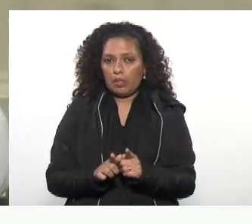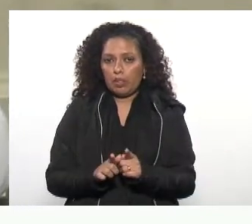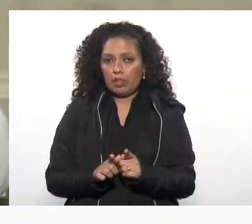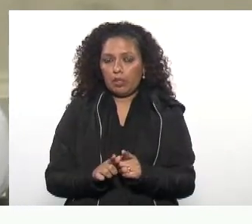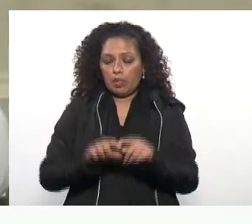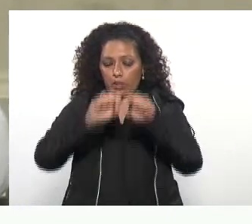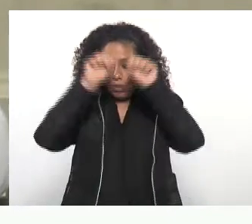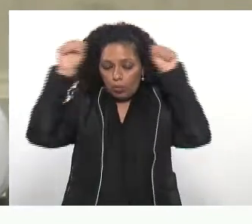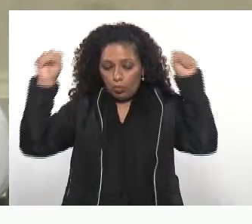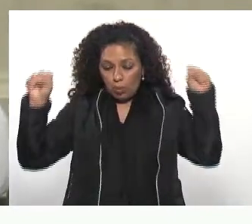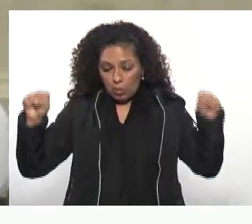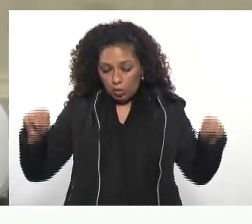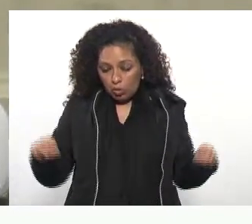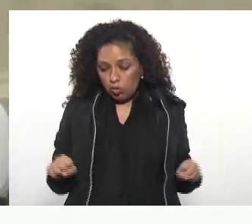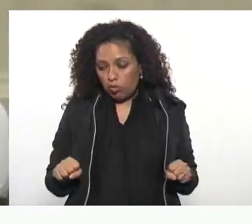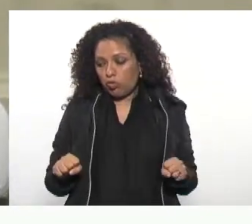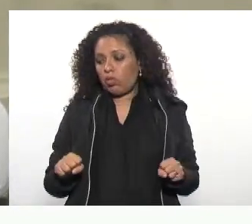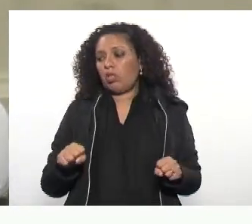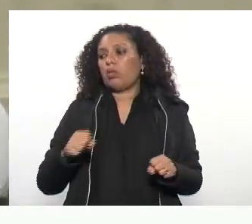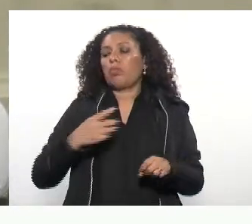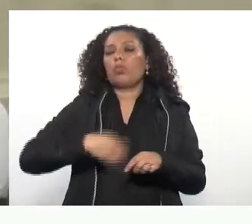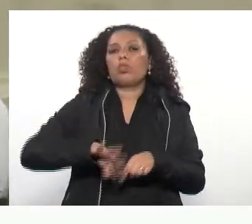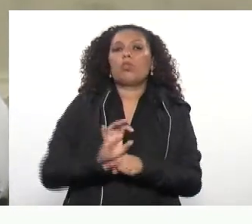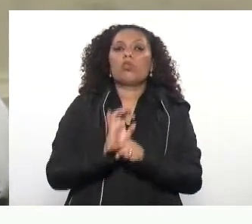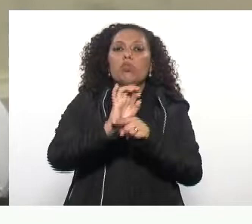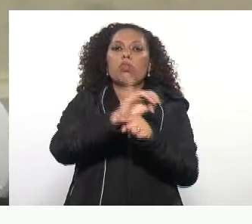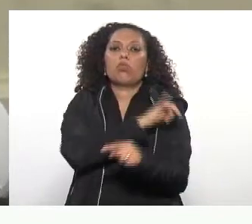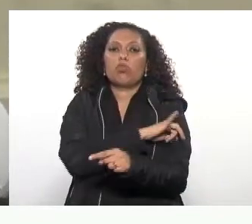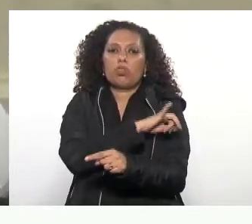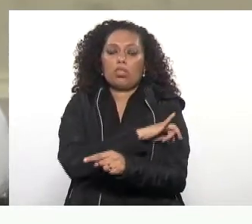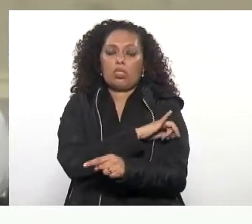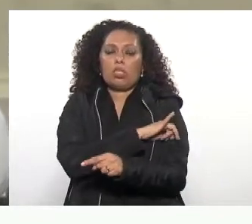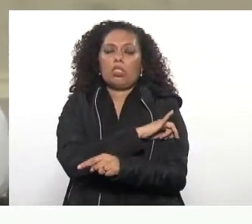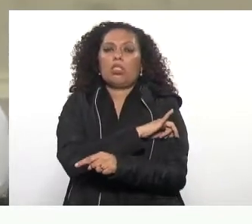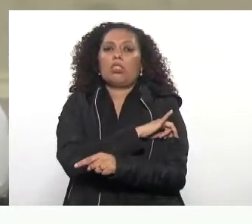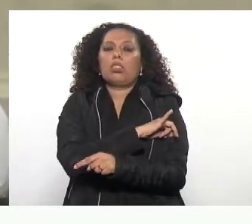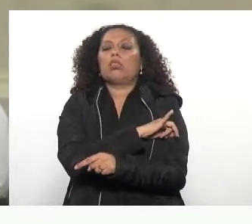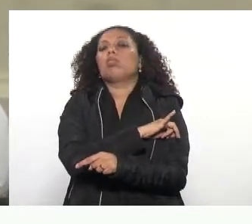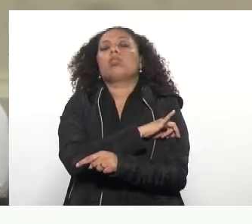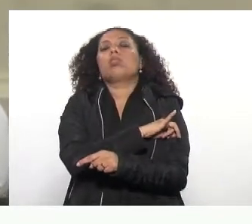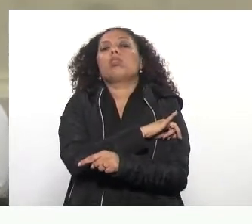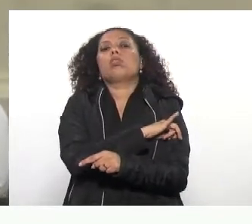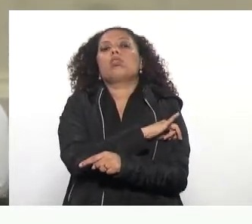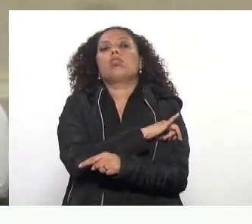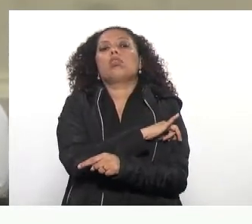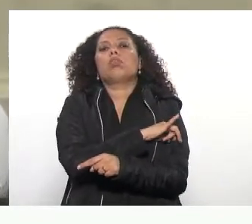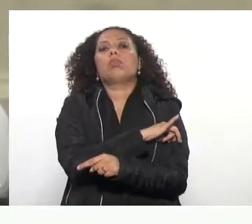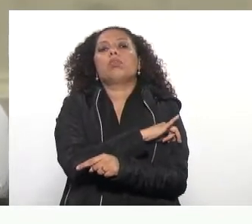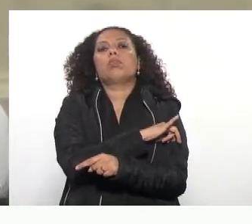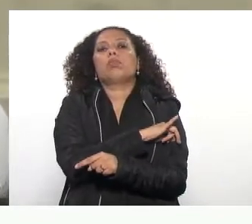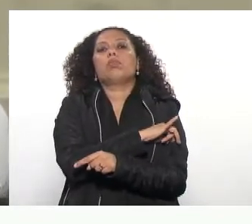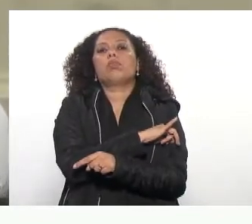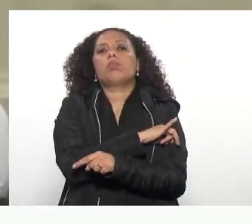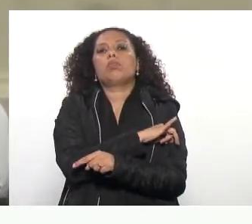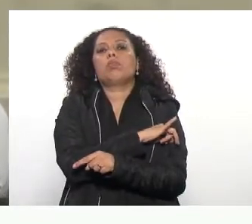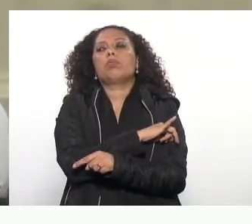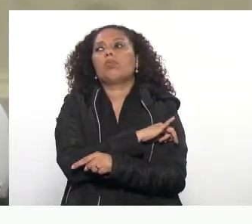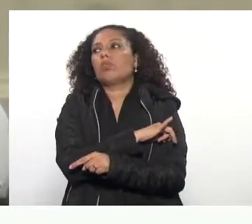sistema voraz que o Rio de Janeiro, o país como um todo, mas o Rio de Janeiro, né,